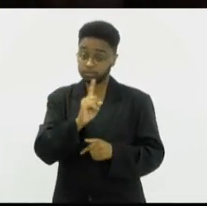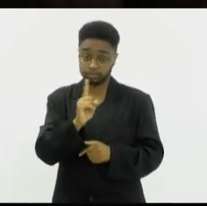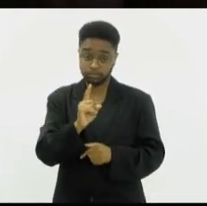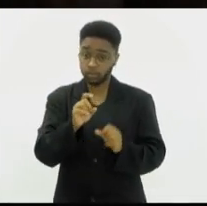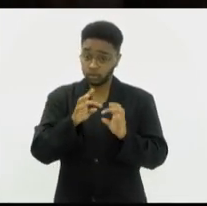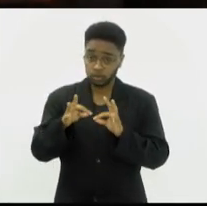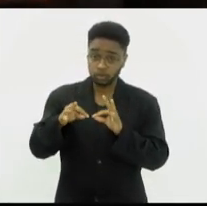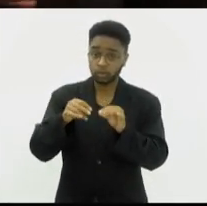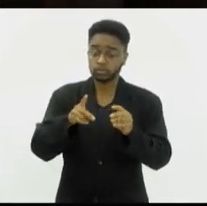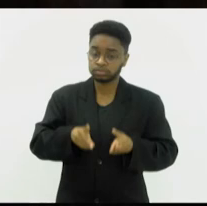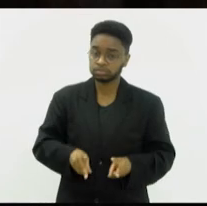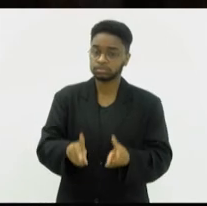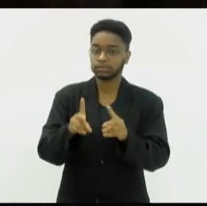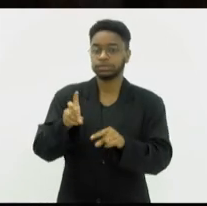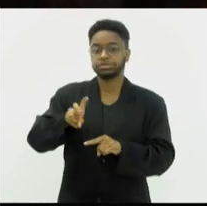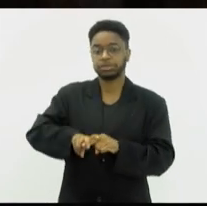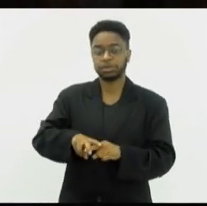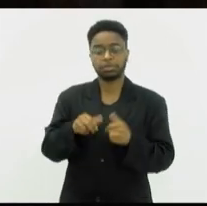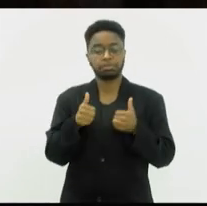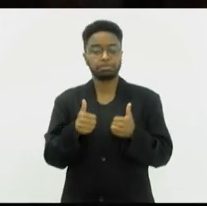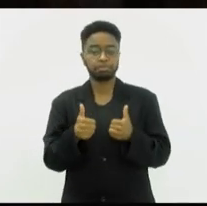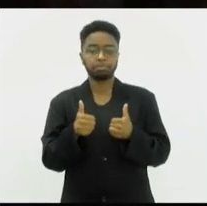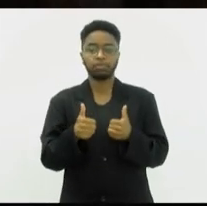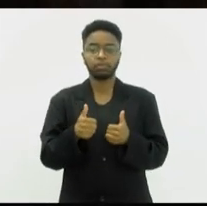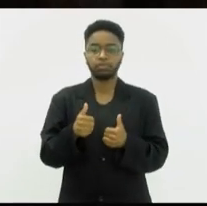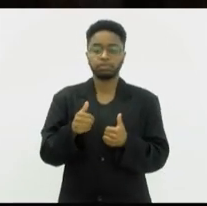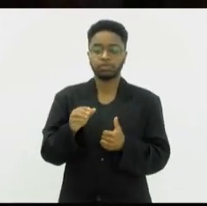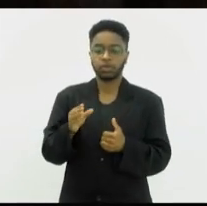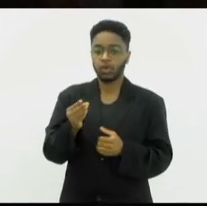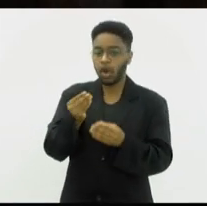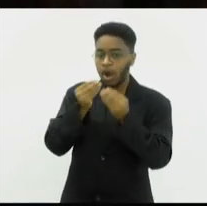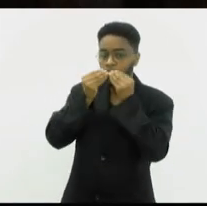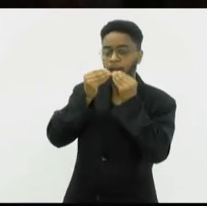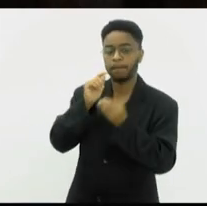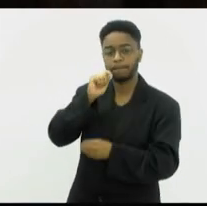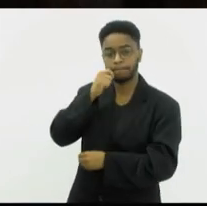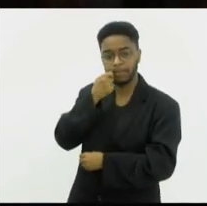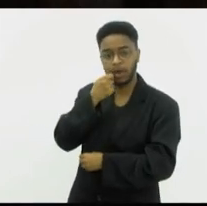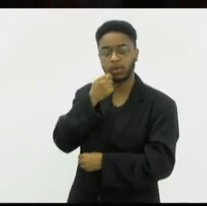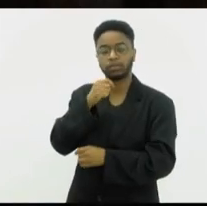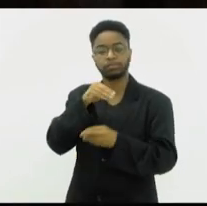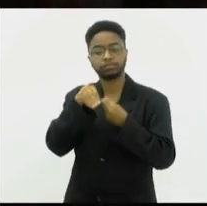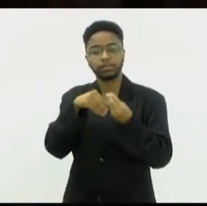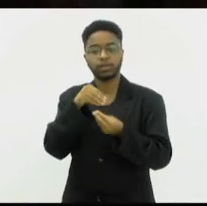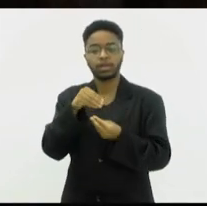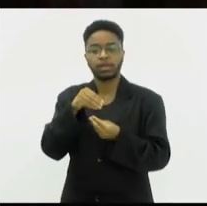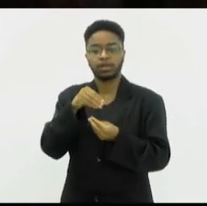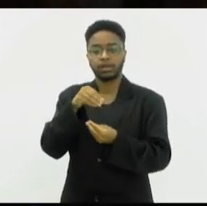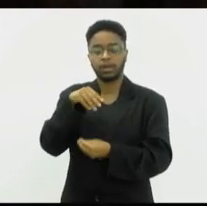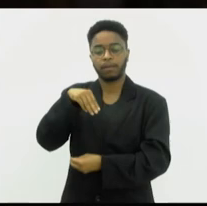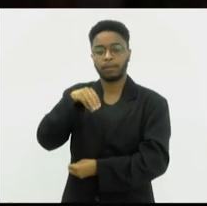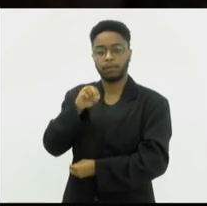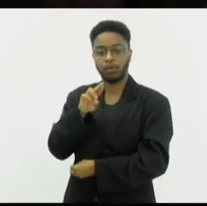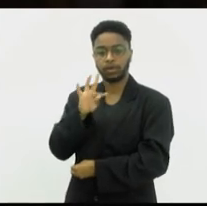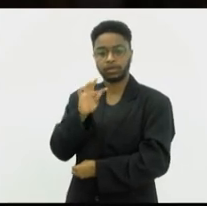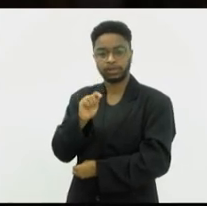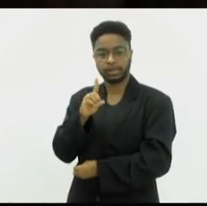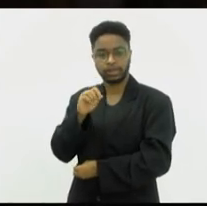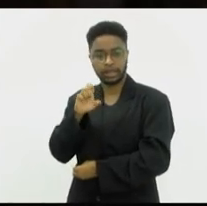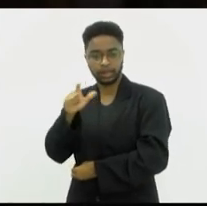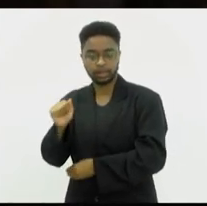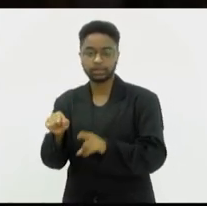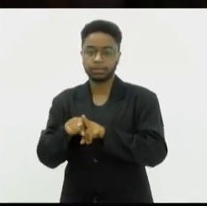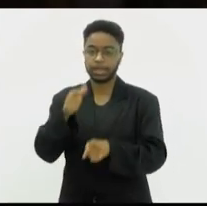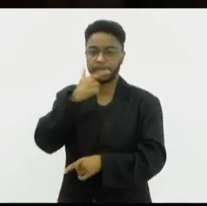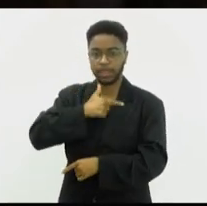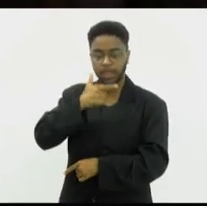ficaram sentadinhos, comendo seu pãozinho, com mortadela, com queijinho, suquinho de